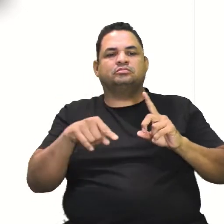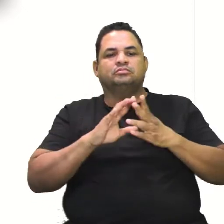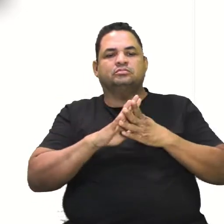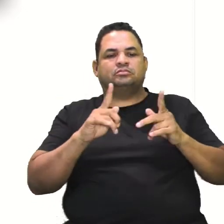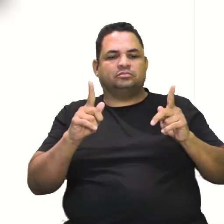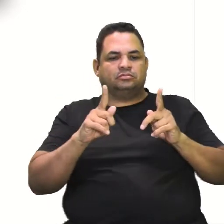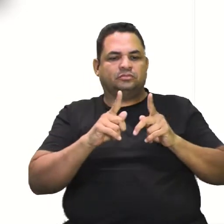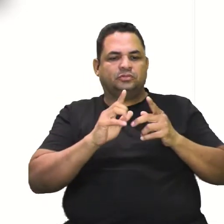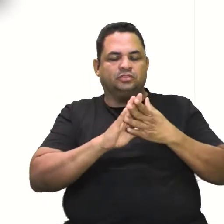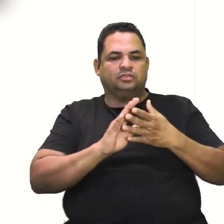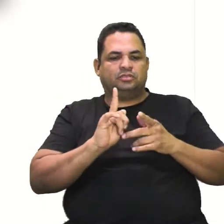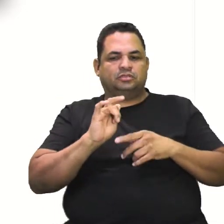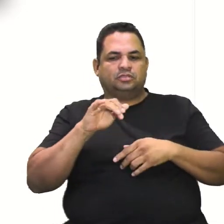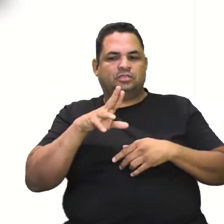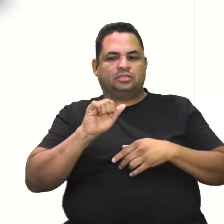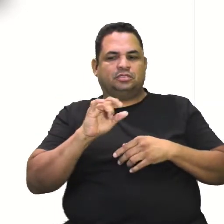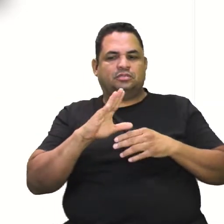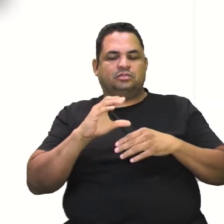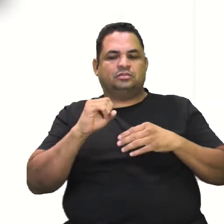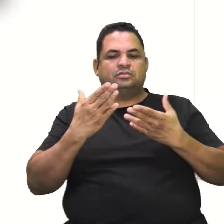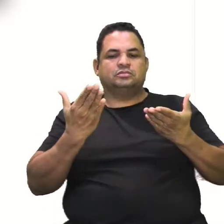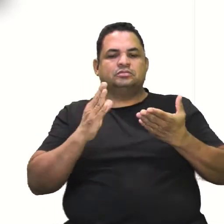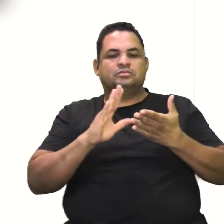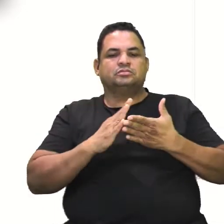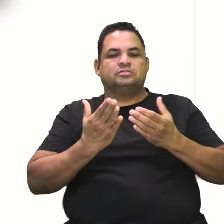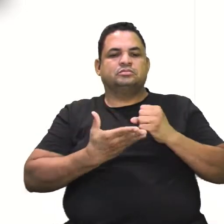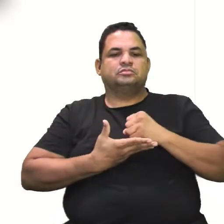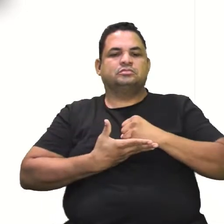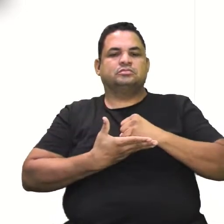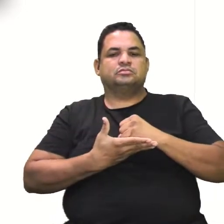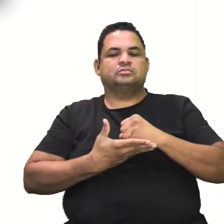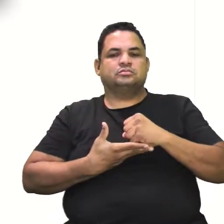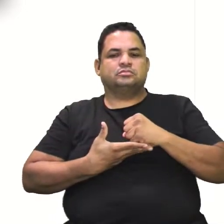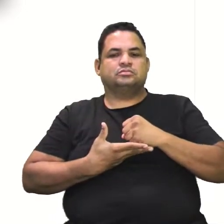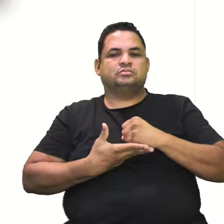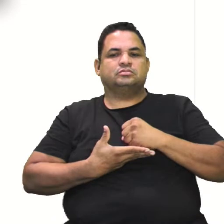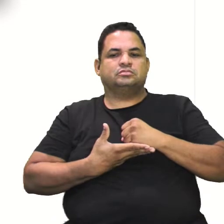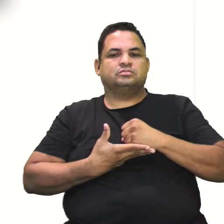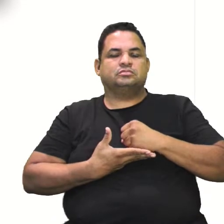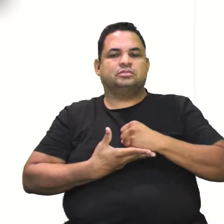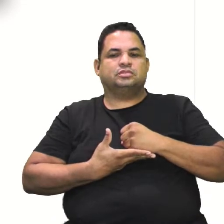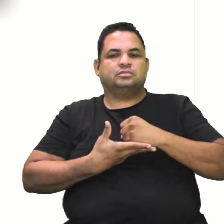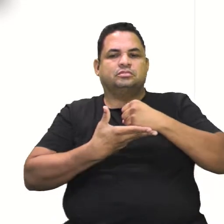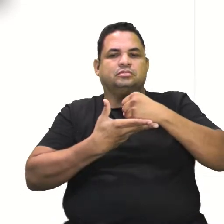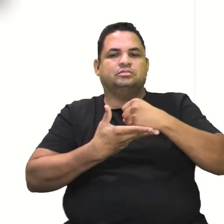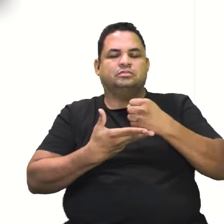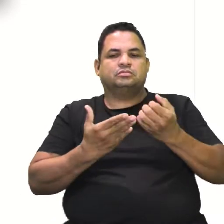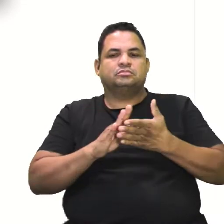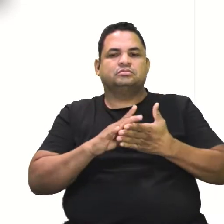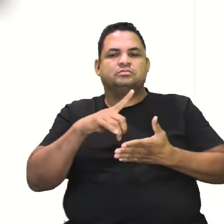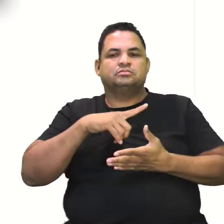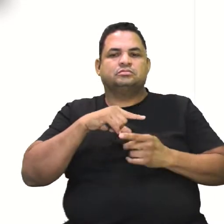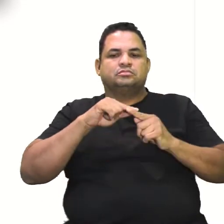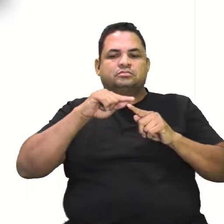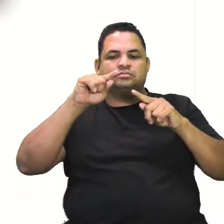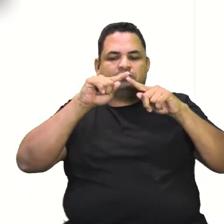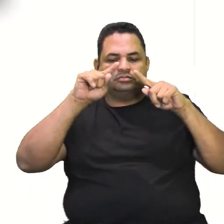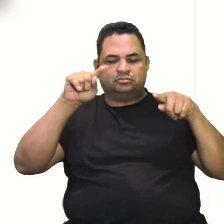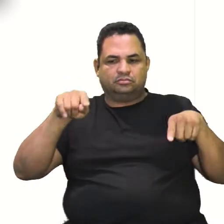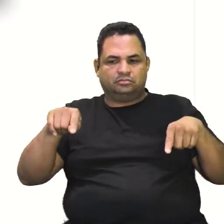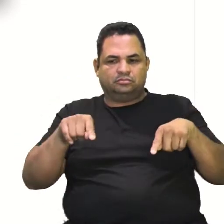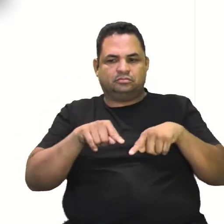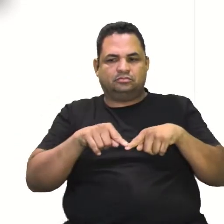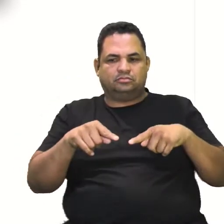forma reduzida, né? E a gente, com base num triângulo inserido na circunferência, que está inserida no